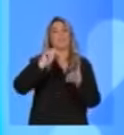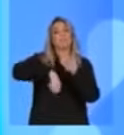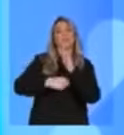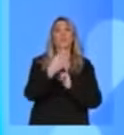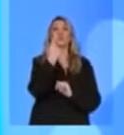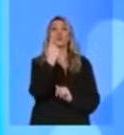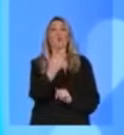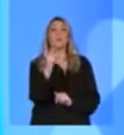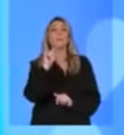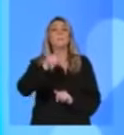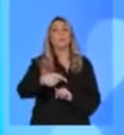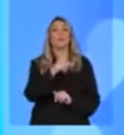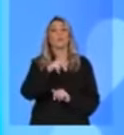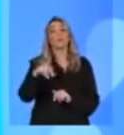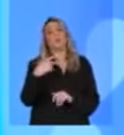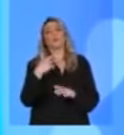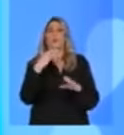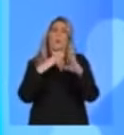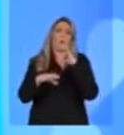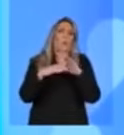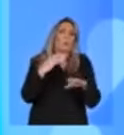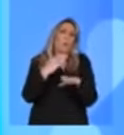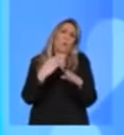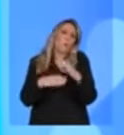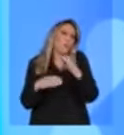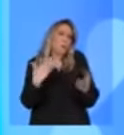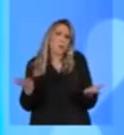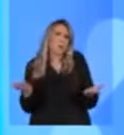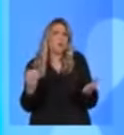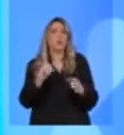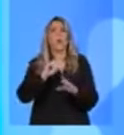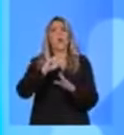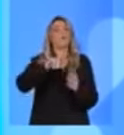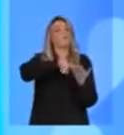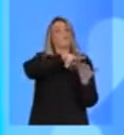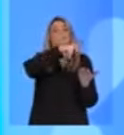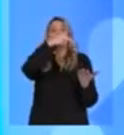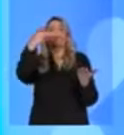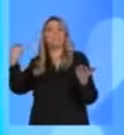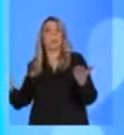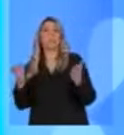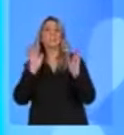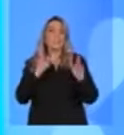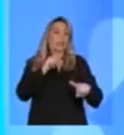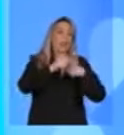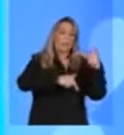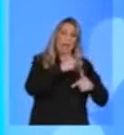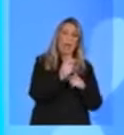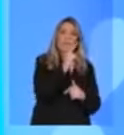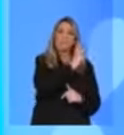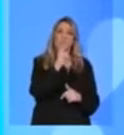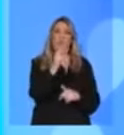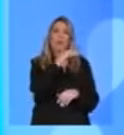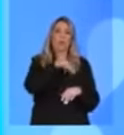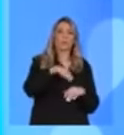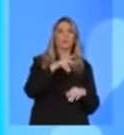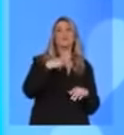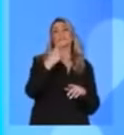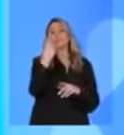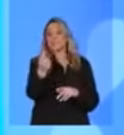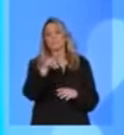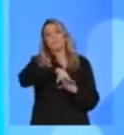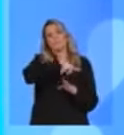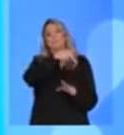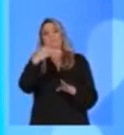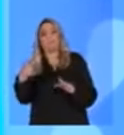professores seja por concurso seja por migração de carga horária daqueles que T 22 horas me0 e 16 horas